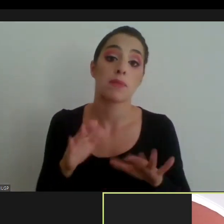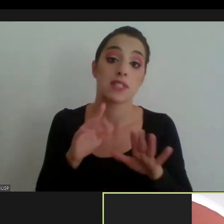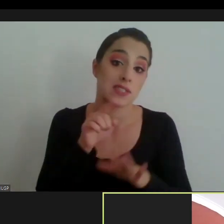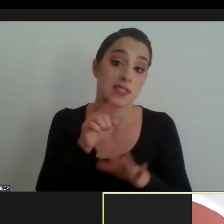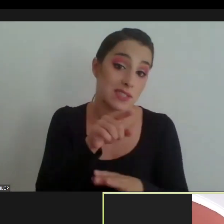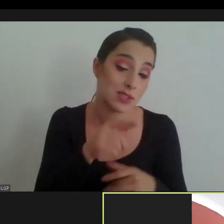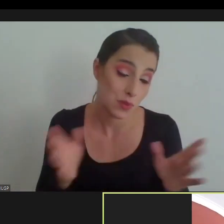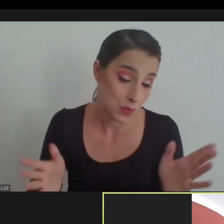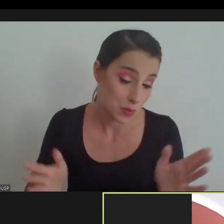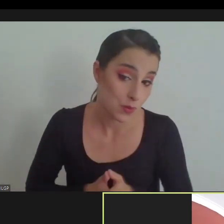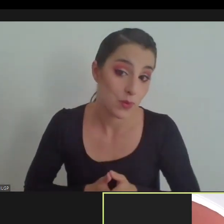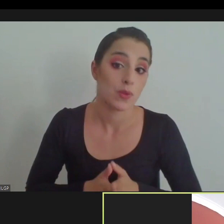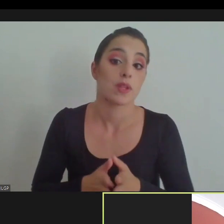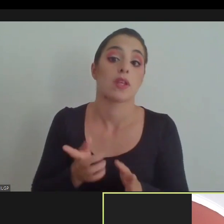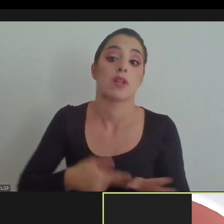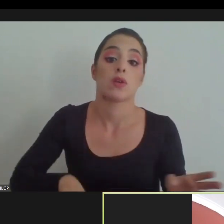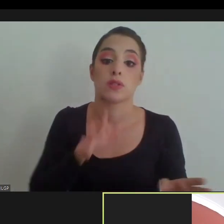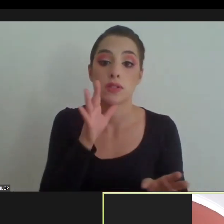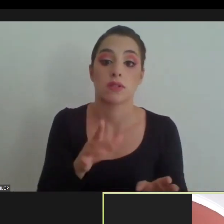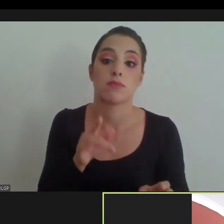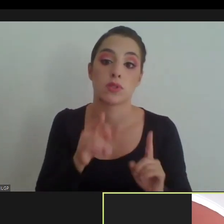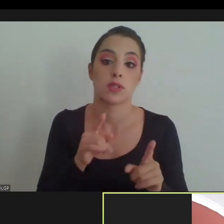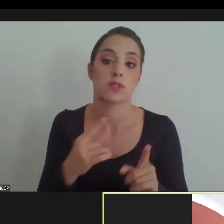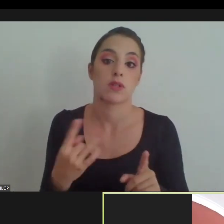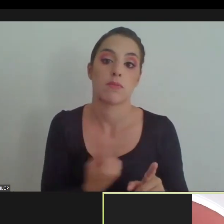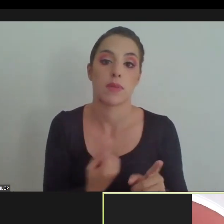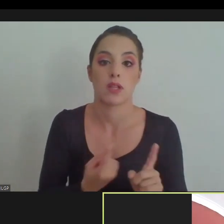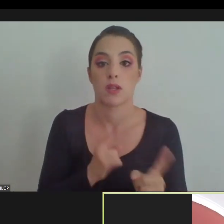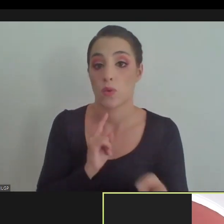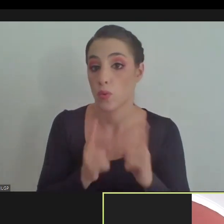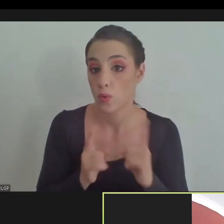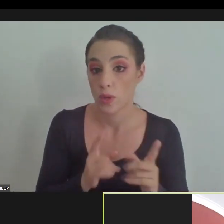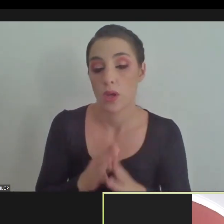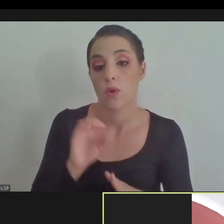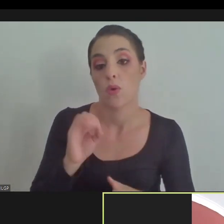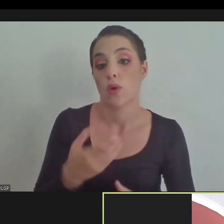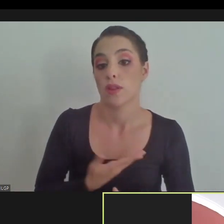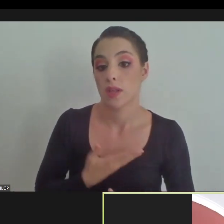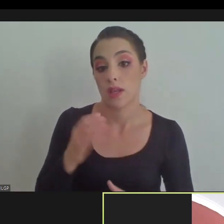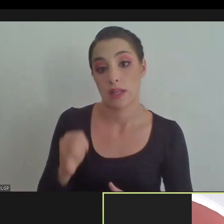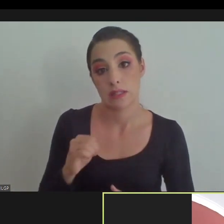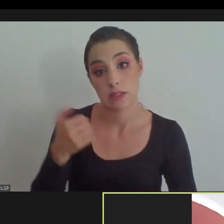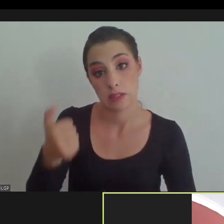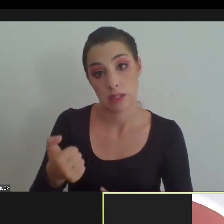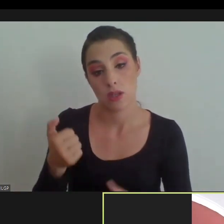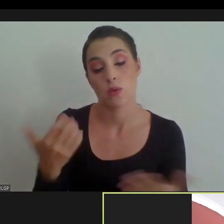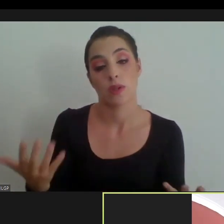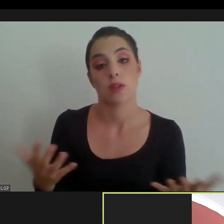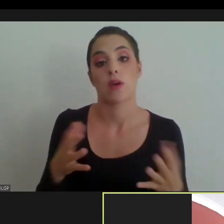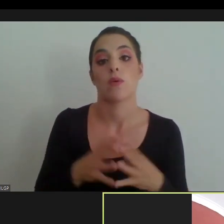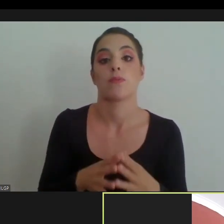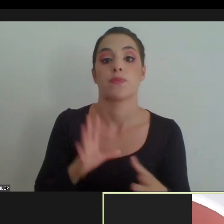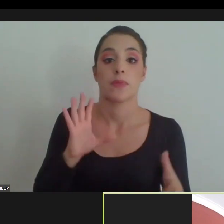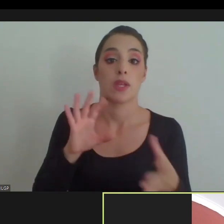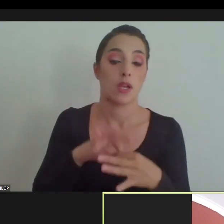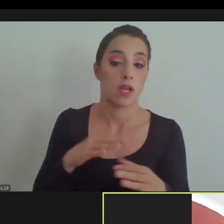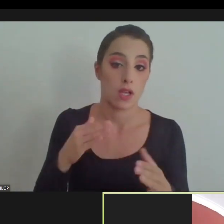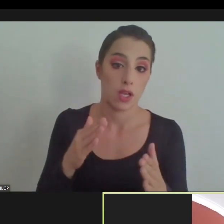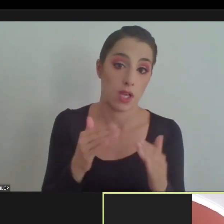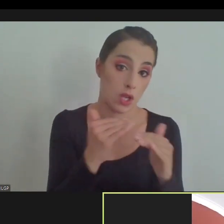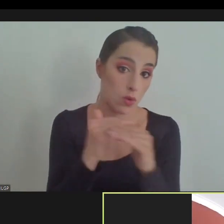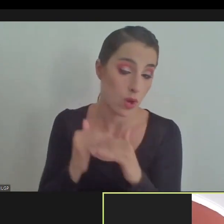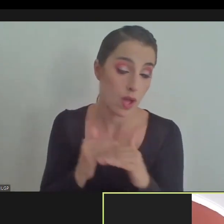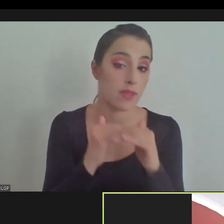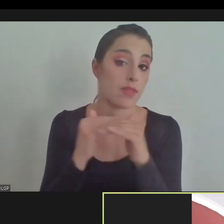tudo, digamos assim, tem que ter em conta o ODS 5, ou seja, a questão de igualdade do género